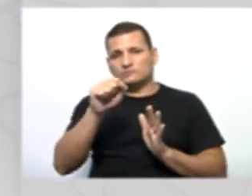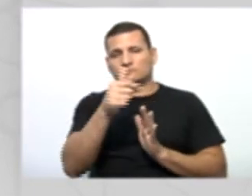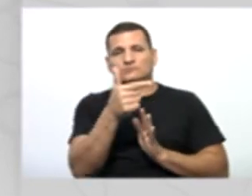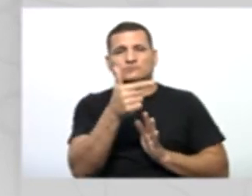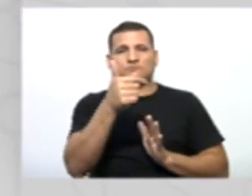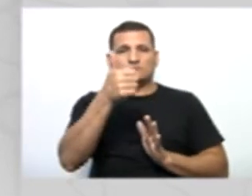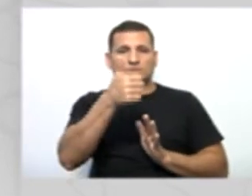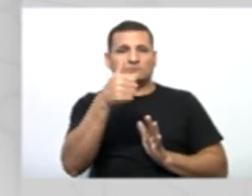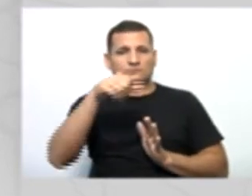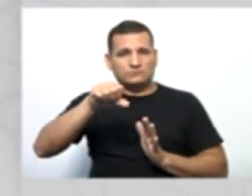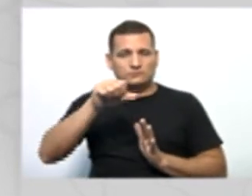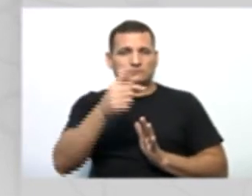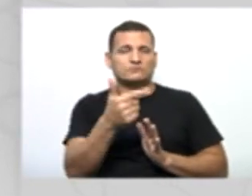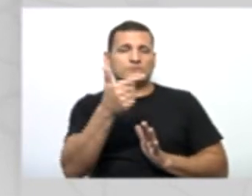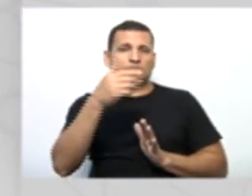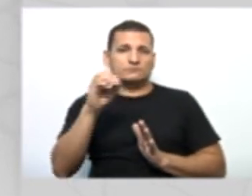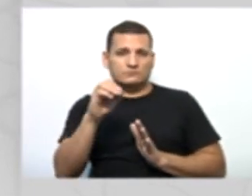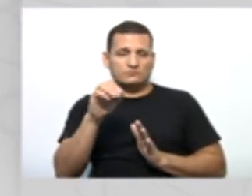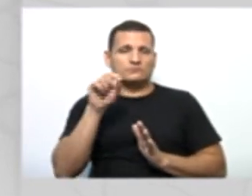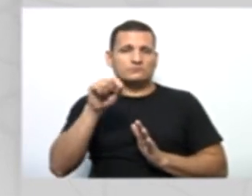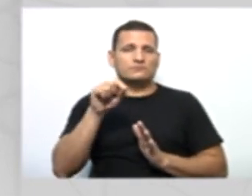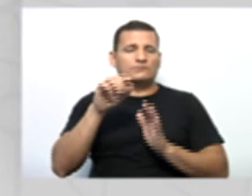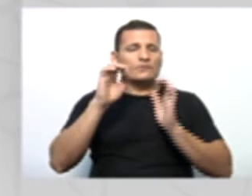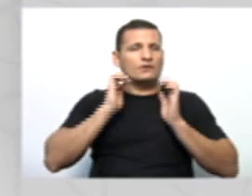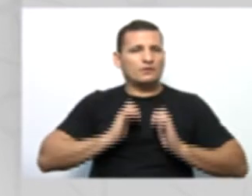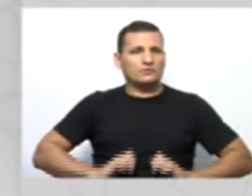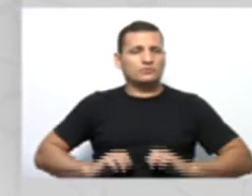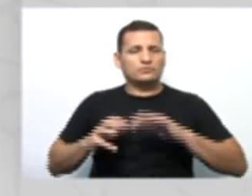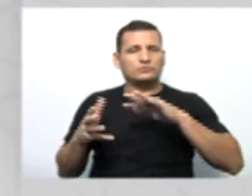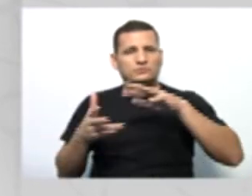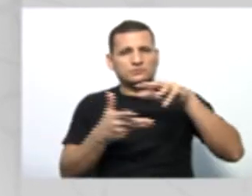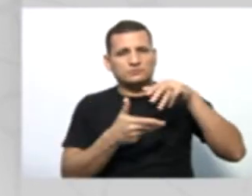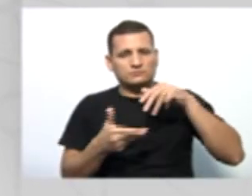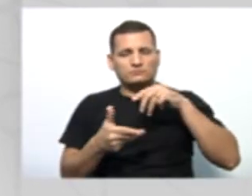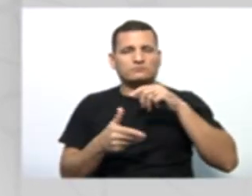XX, fizessem parte de um princípio ético universal, onde os países